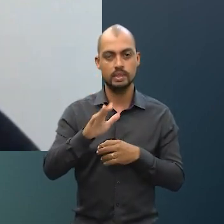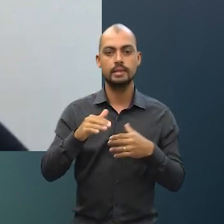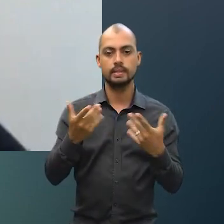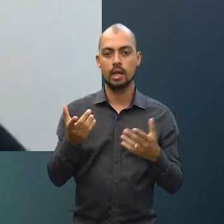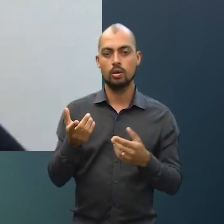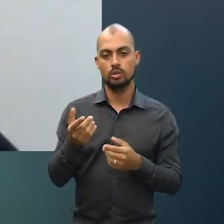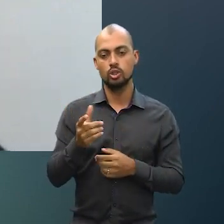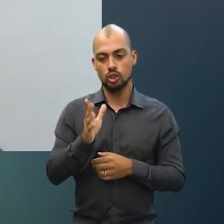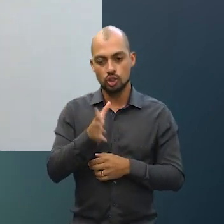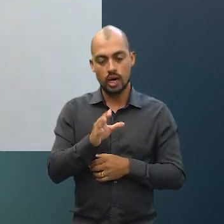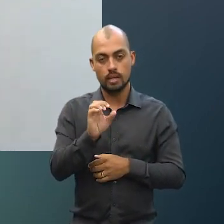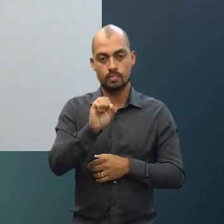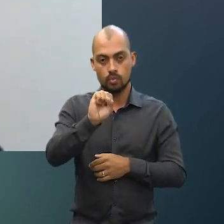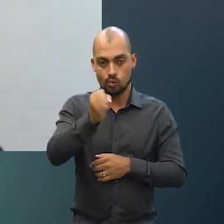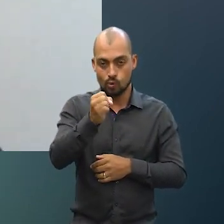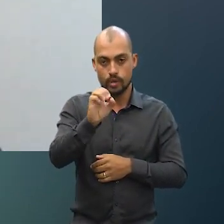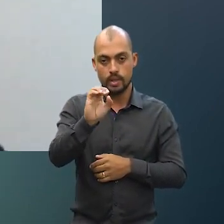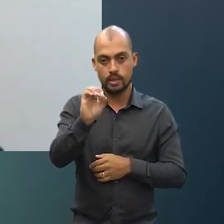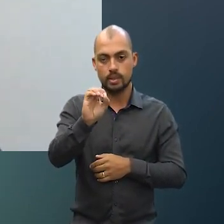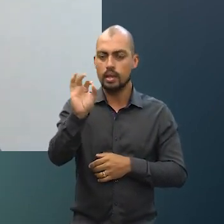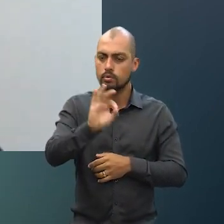de 80% do processo